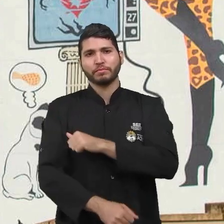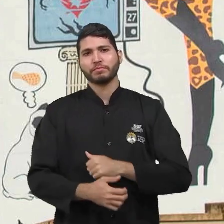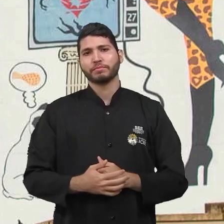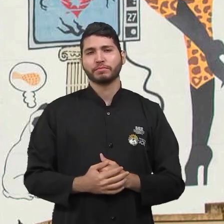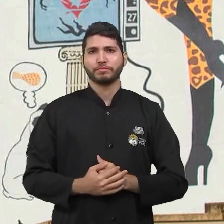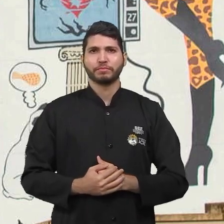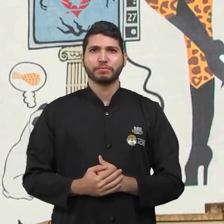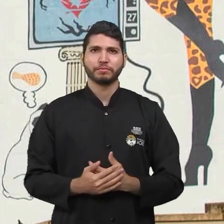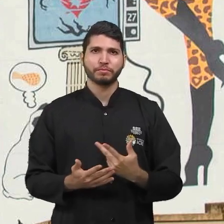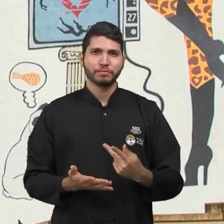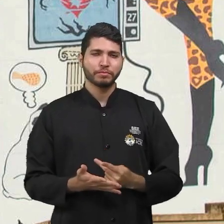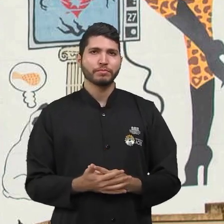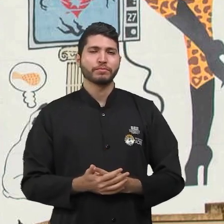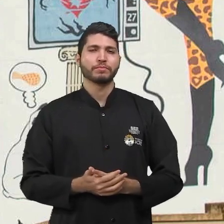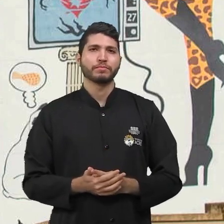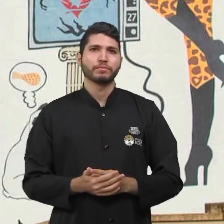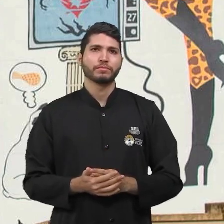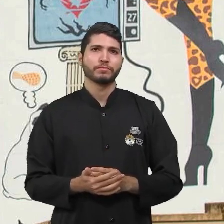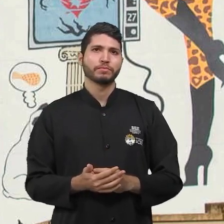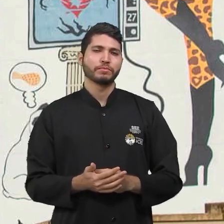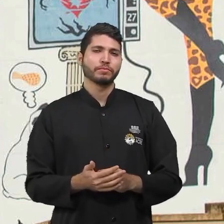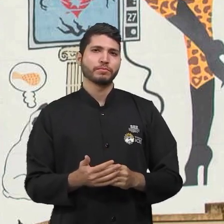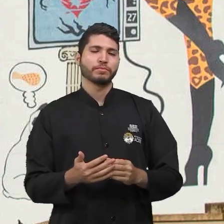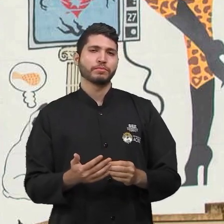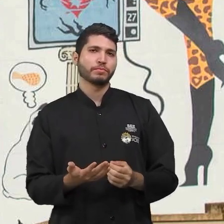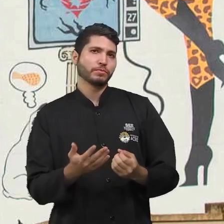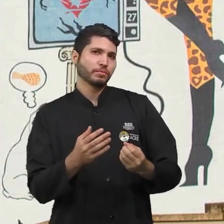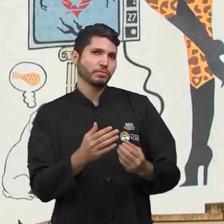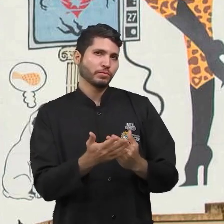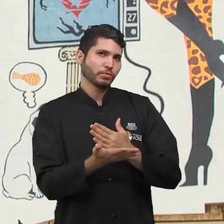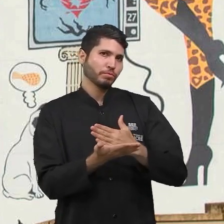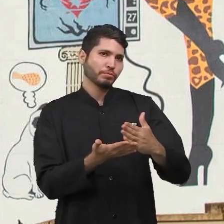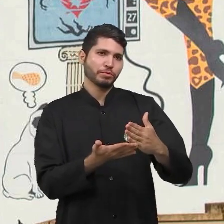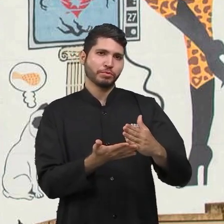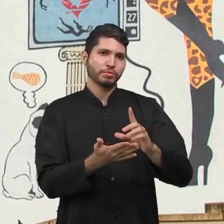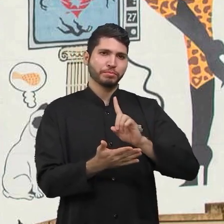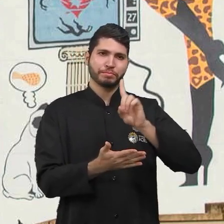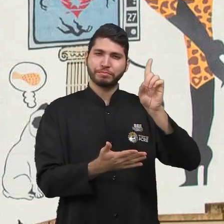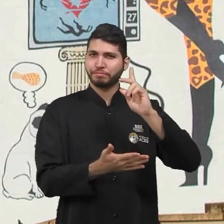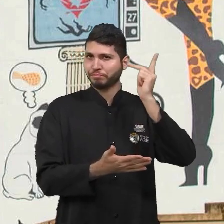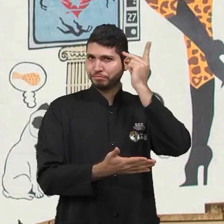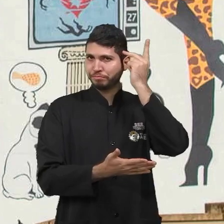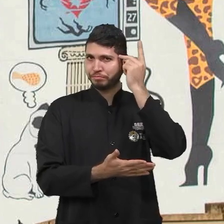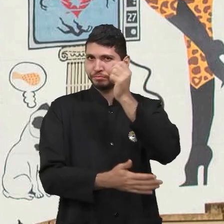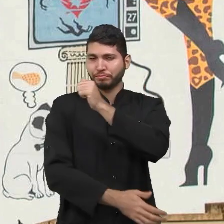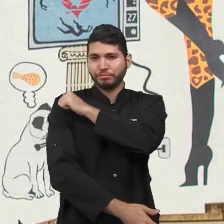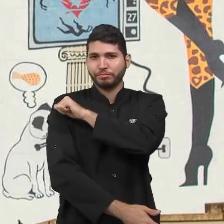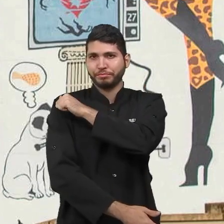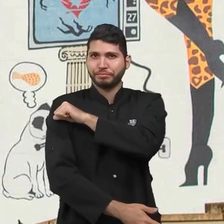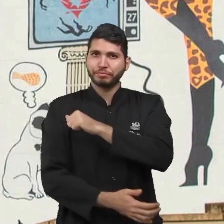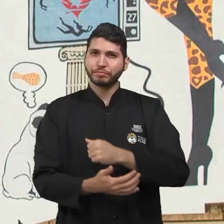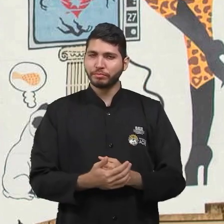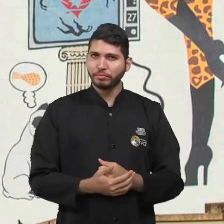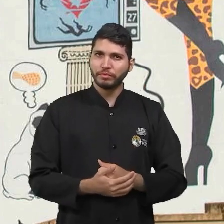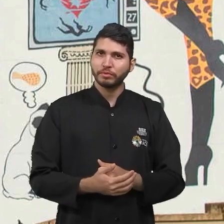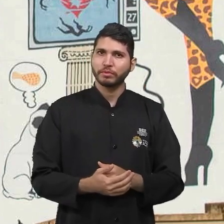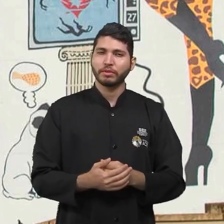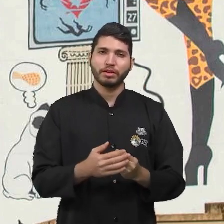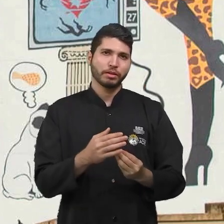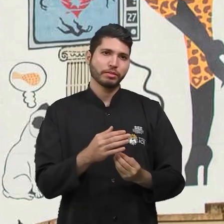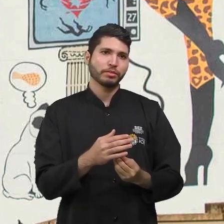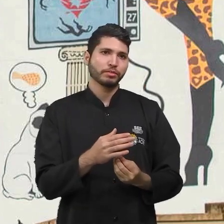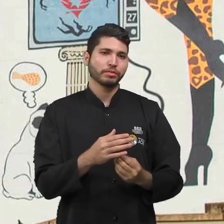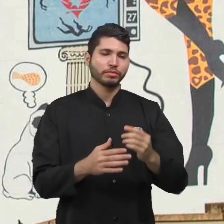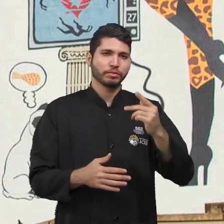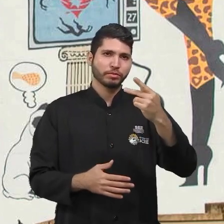acontecem no Rio e em São Paulo e ganha essa repercussão toda pelo país. E os primeiros grafiteiros, Alex